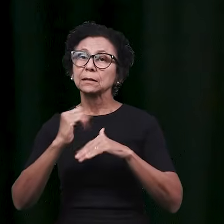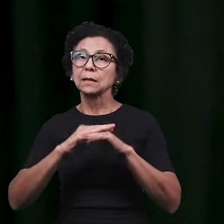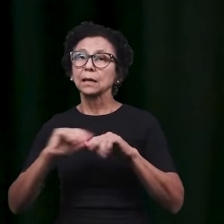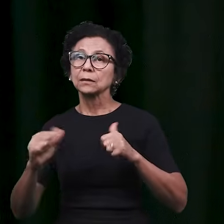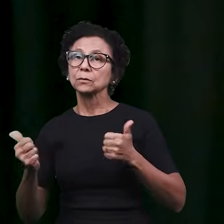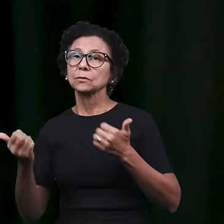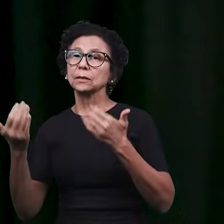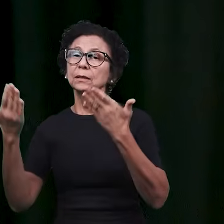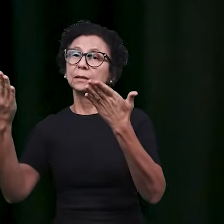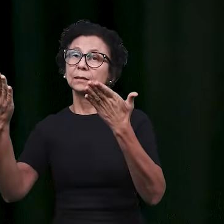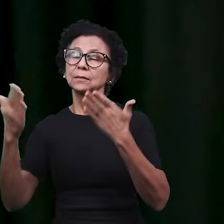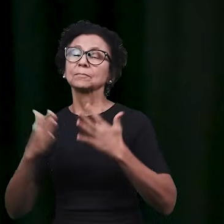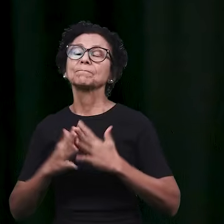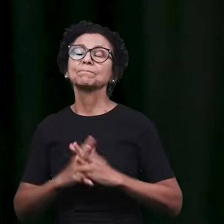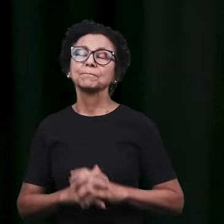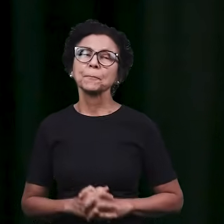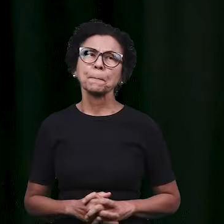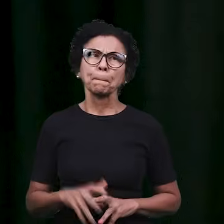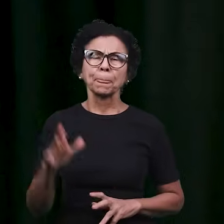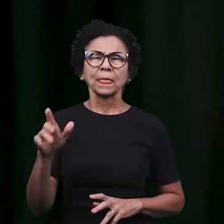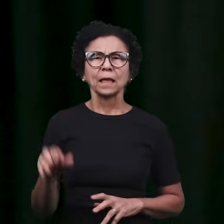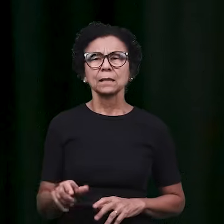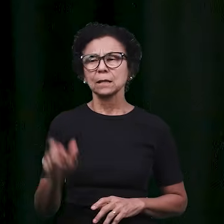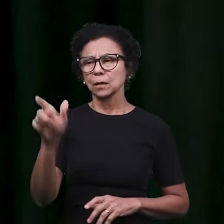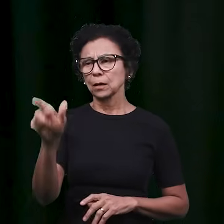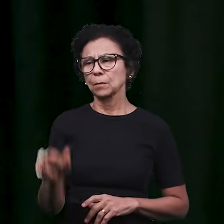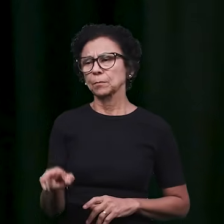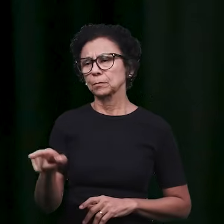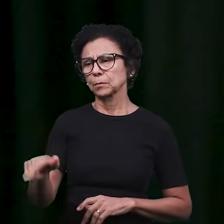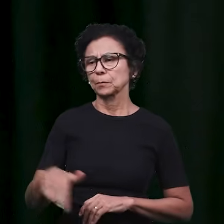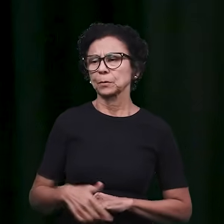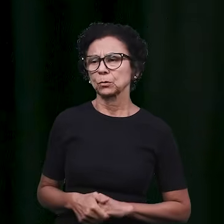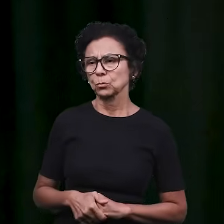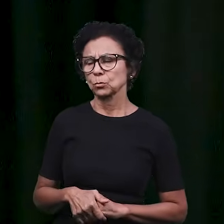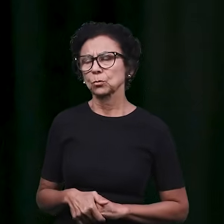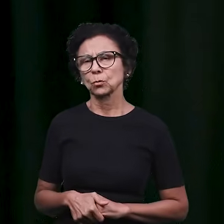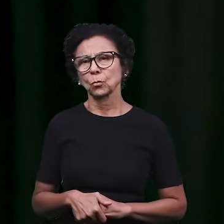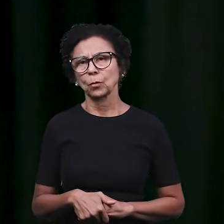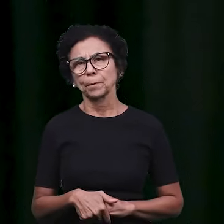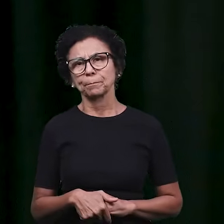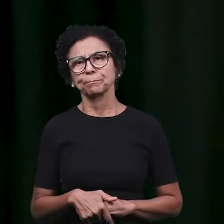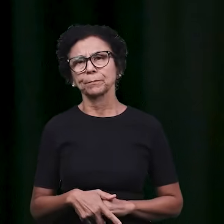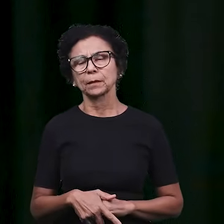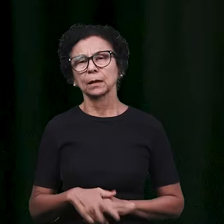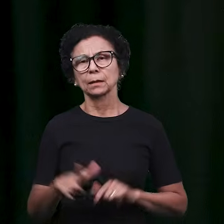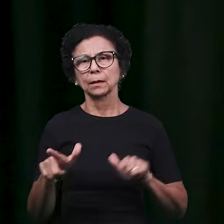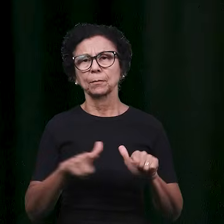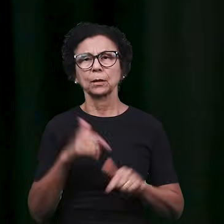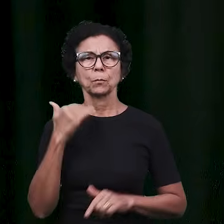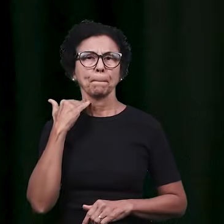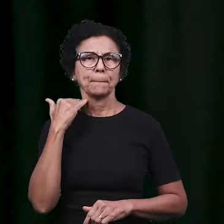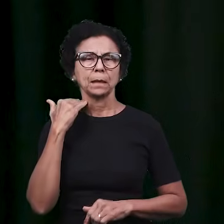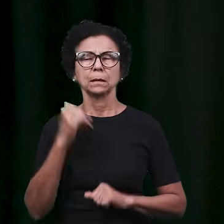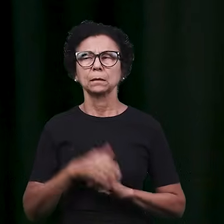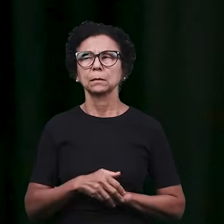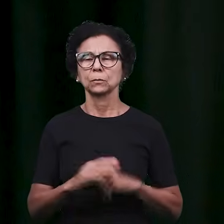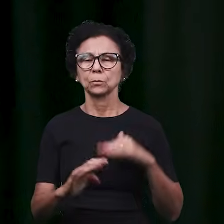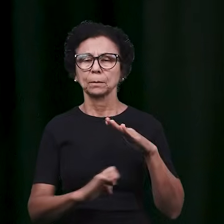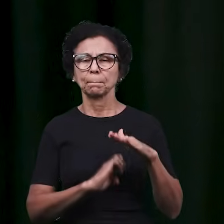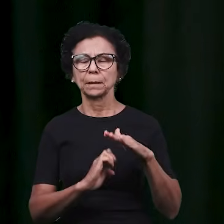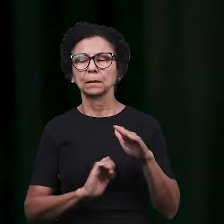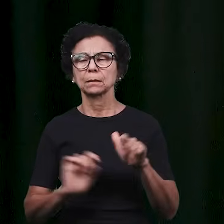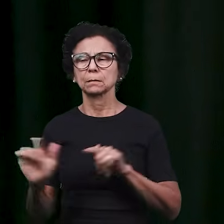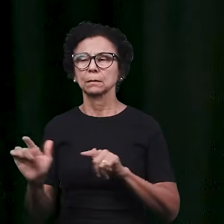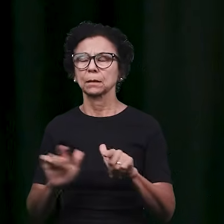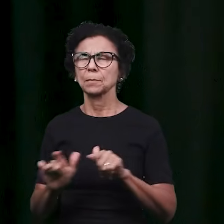temos. Então, às vezes, você pega o cidadão, ele é um excelente funcionário no banco que ele trabalha, na empresa que ele